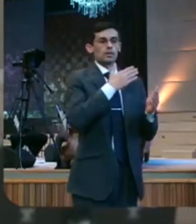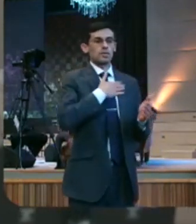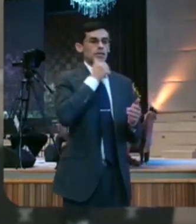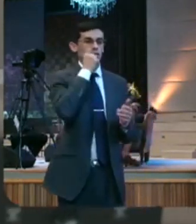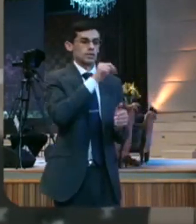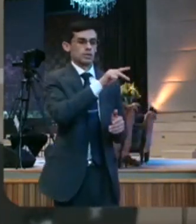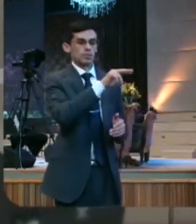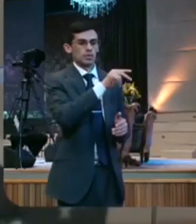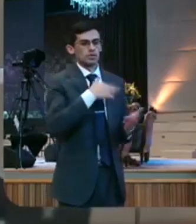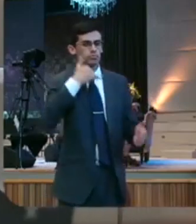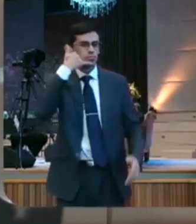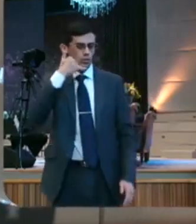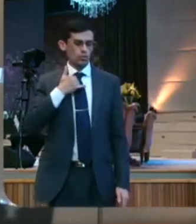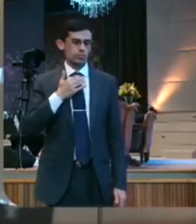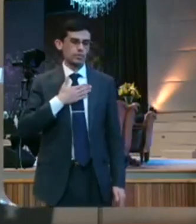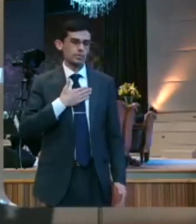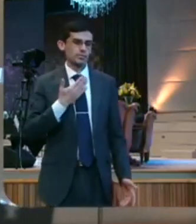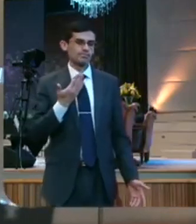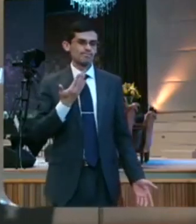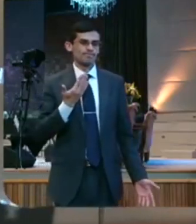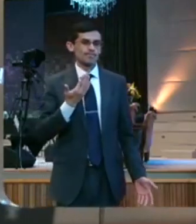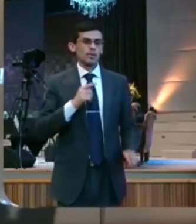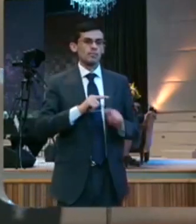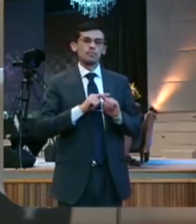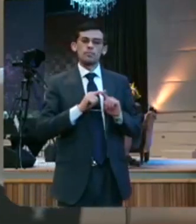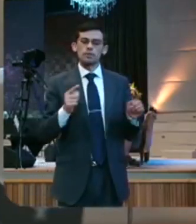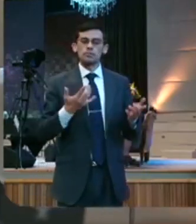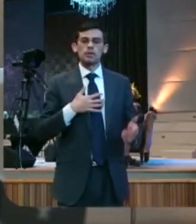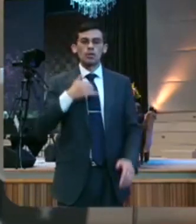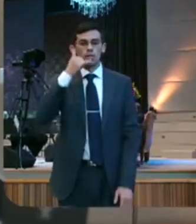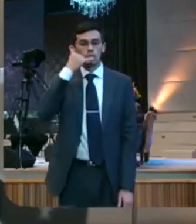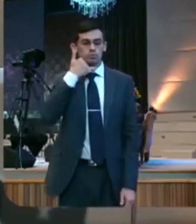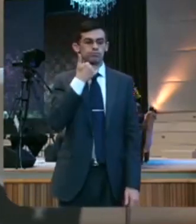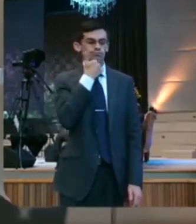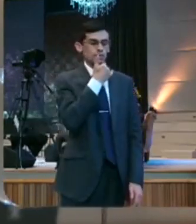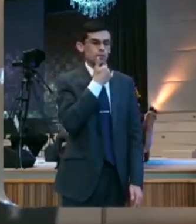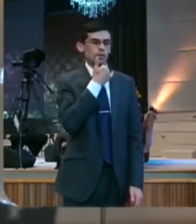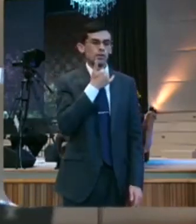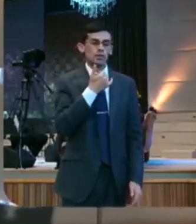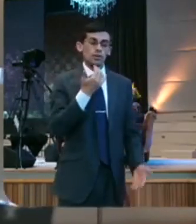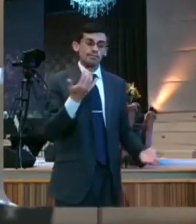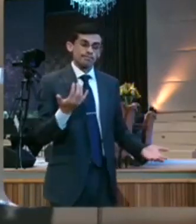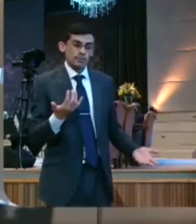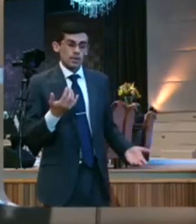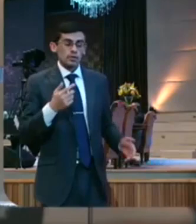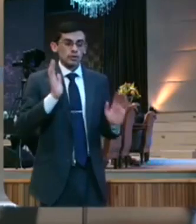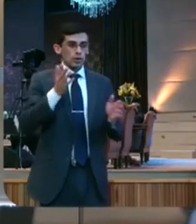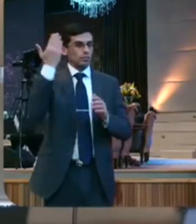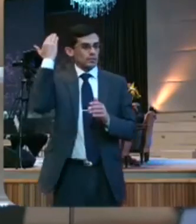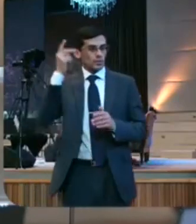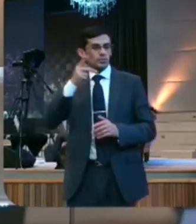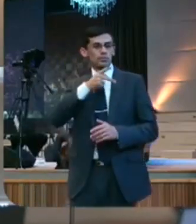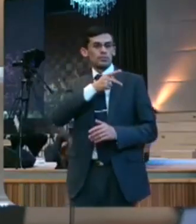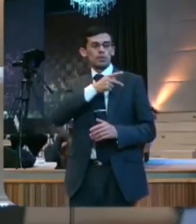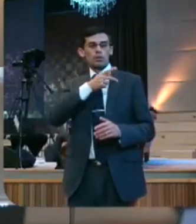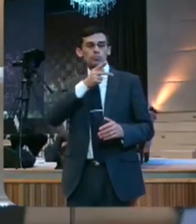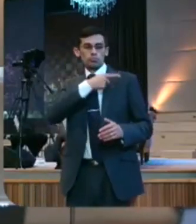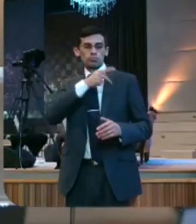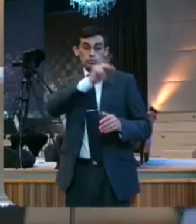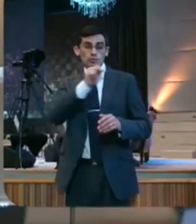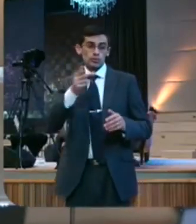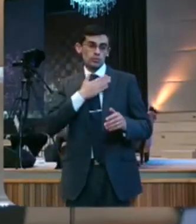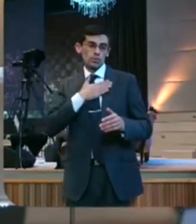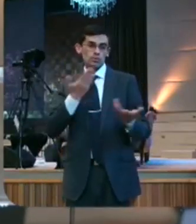achei estranho ele ligar para mim, e ele disse: olha, ele tinha sido meu professor de geografia, eu